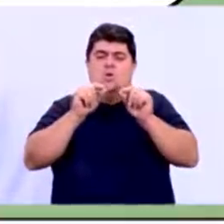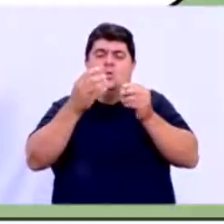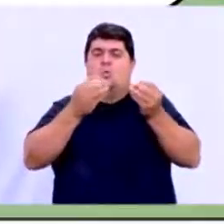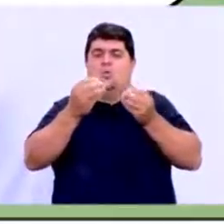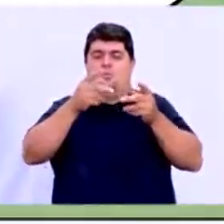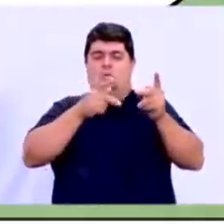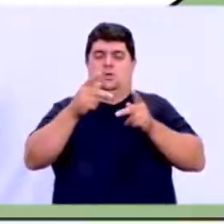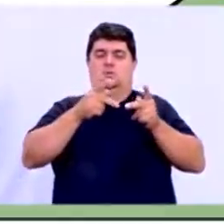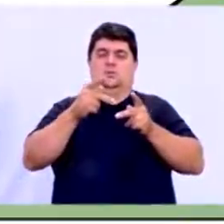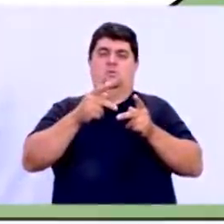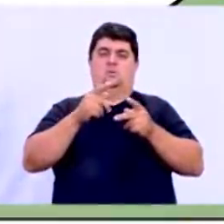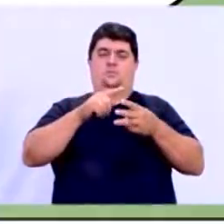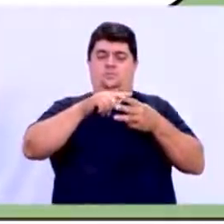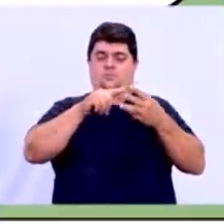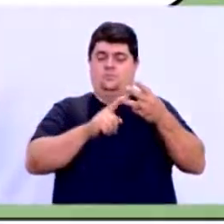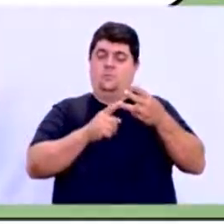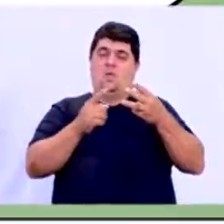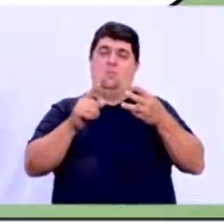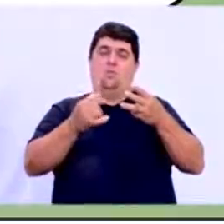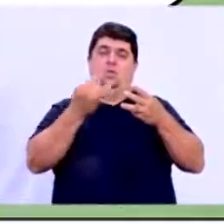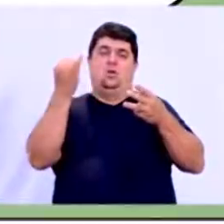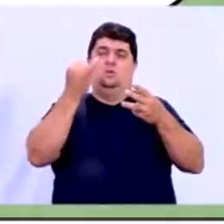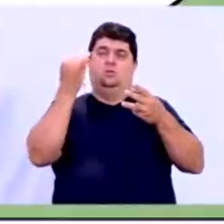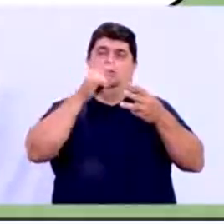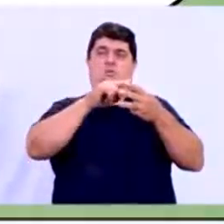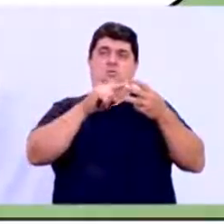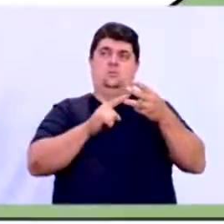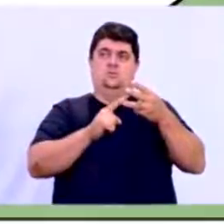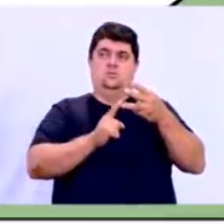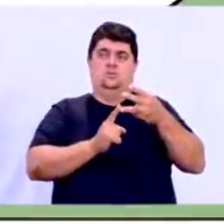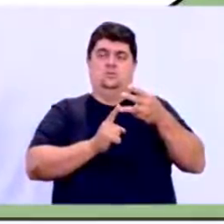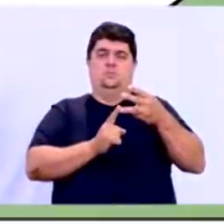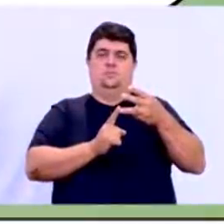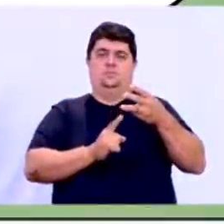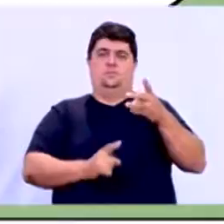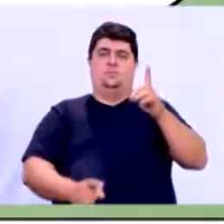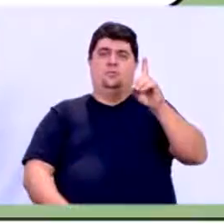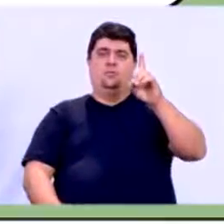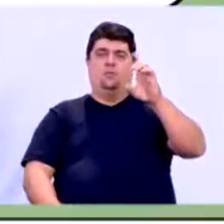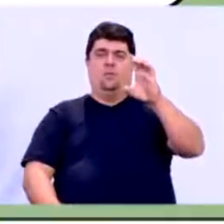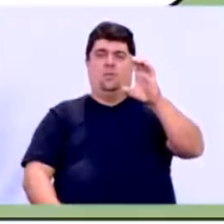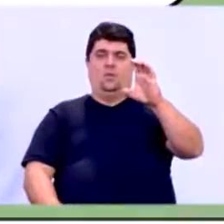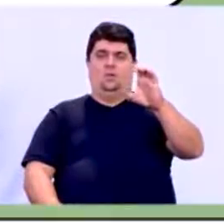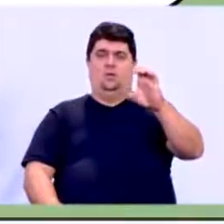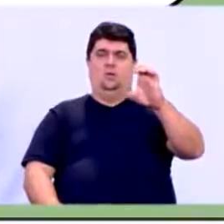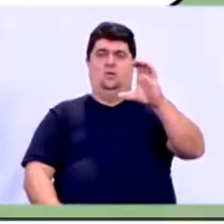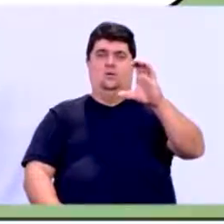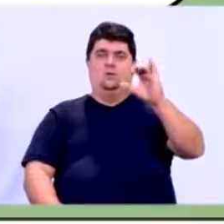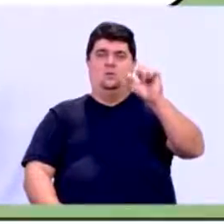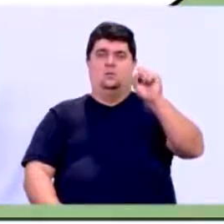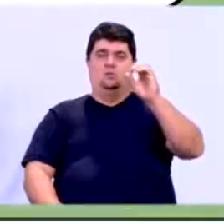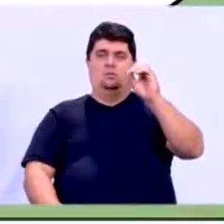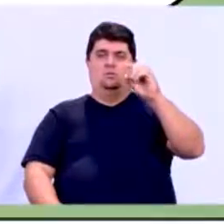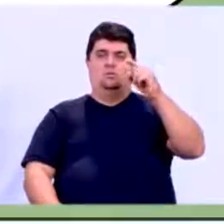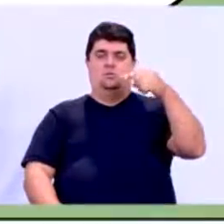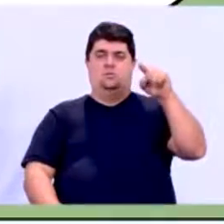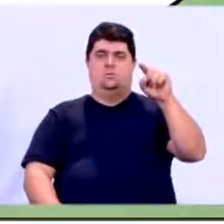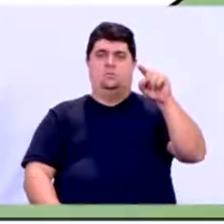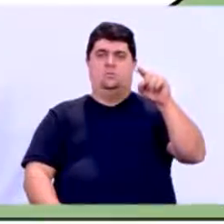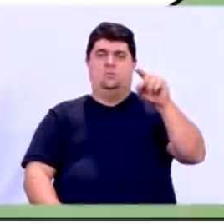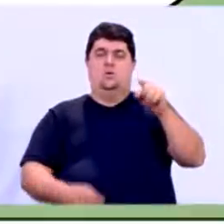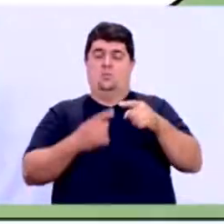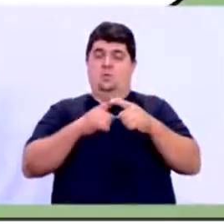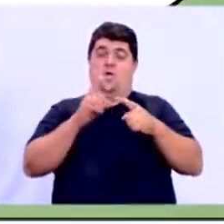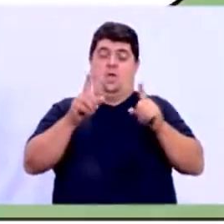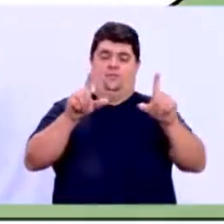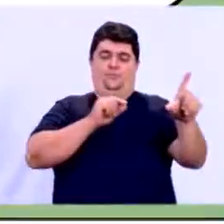planejar. Vamos retomar aqui a questão das decisões, porque vocês lembram que o empreendedorismo está relacionado à tomada de